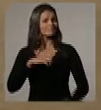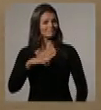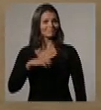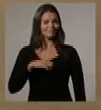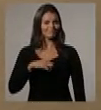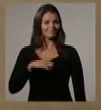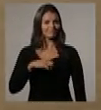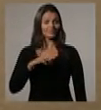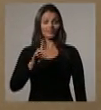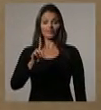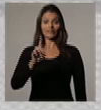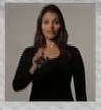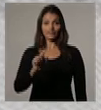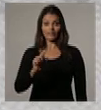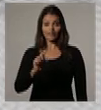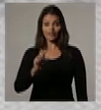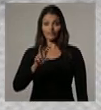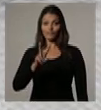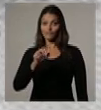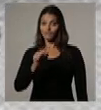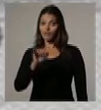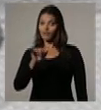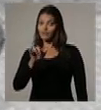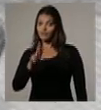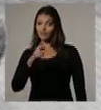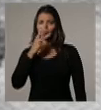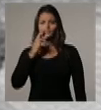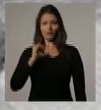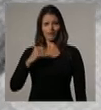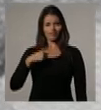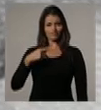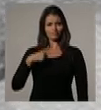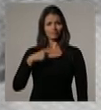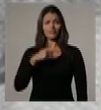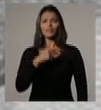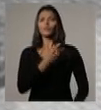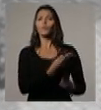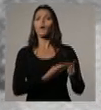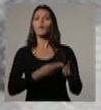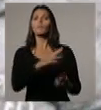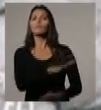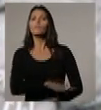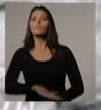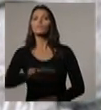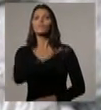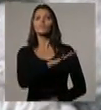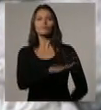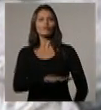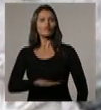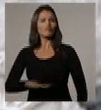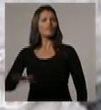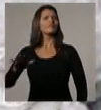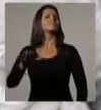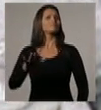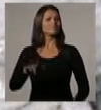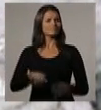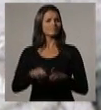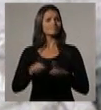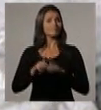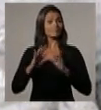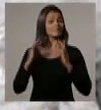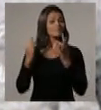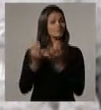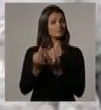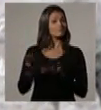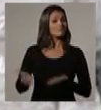tinha se eu Dev aí meu pai era o pai de toda molecada era minha família que agregava todo mundo futebol de